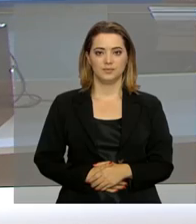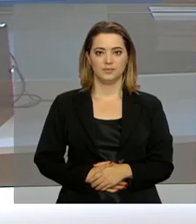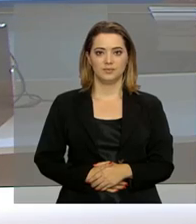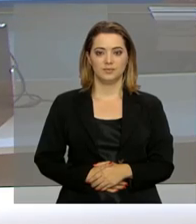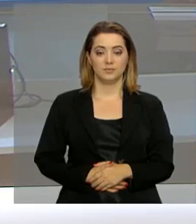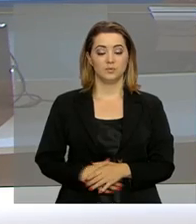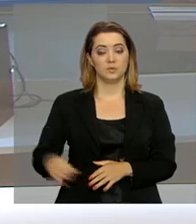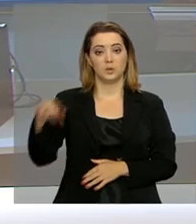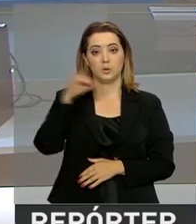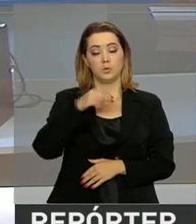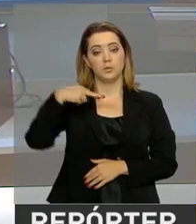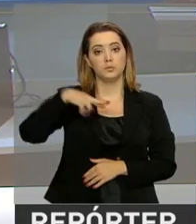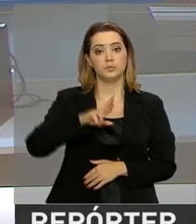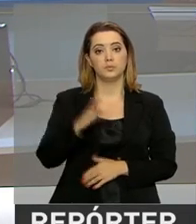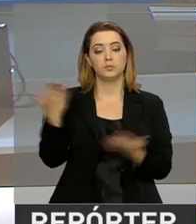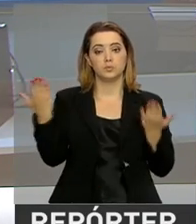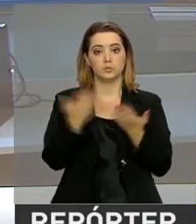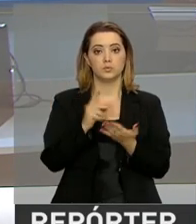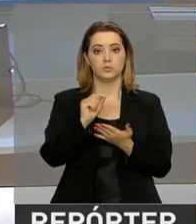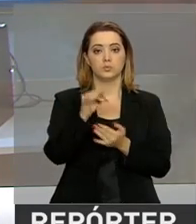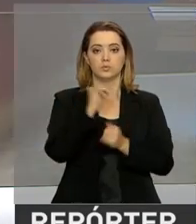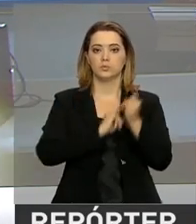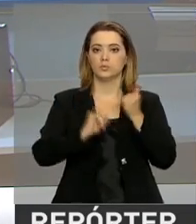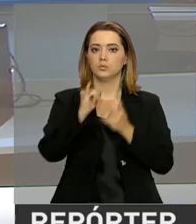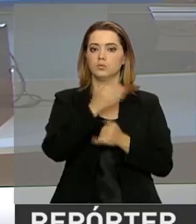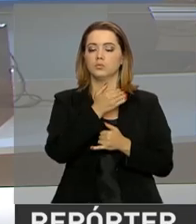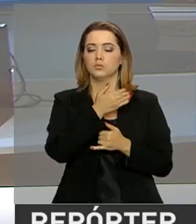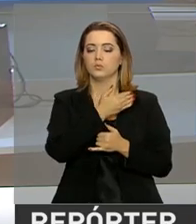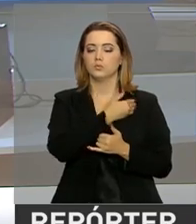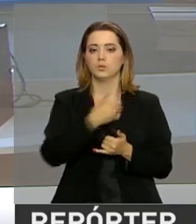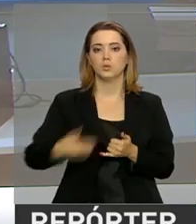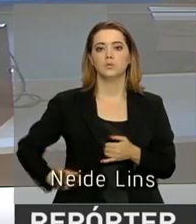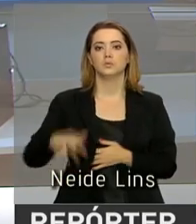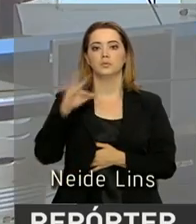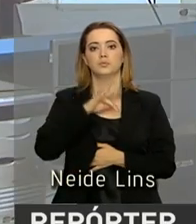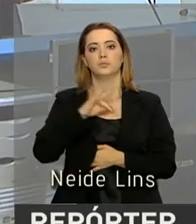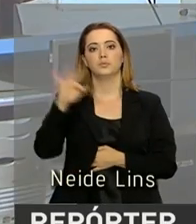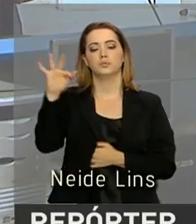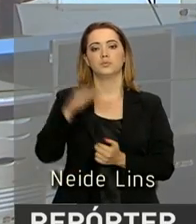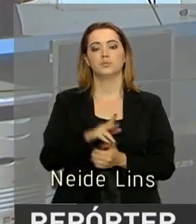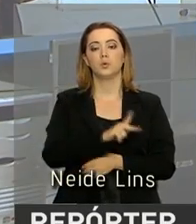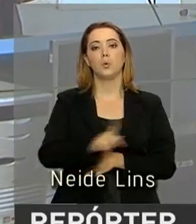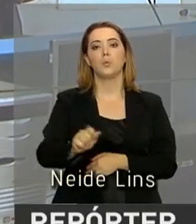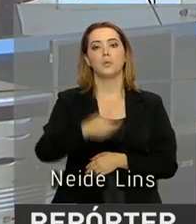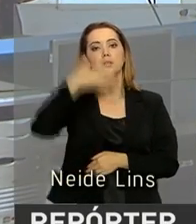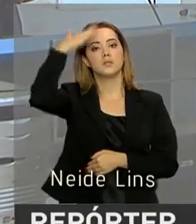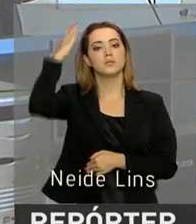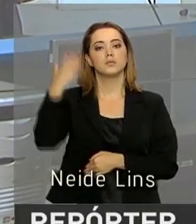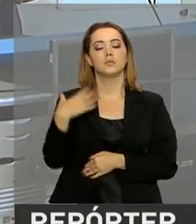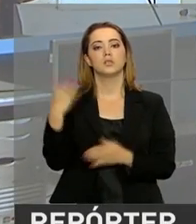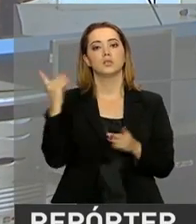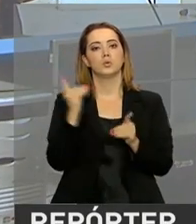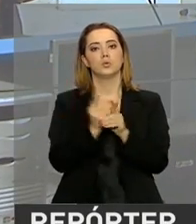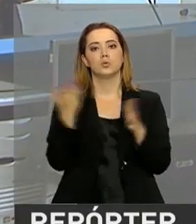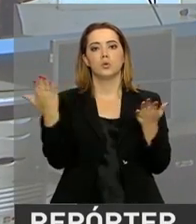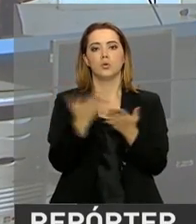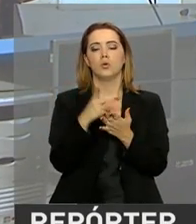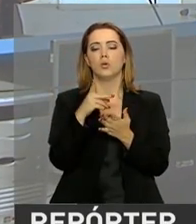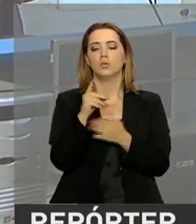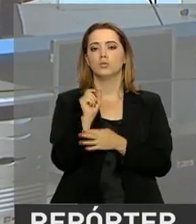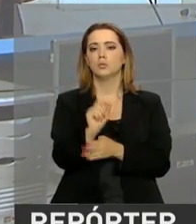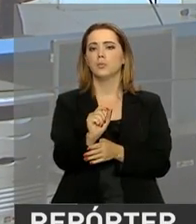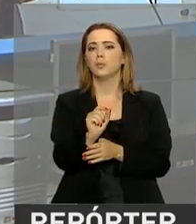olá o repórter nbr está de volta com as notícias do governo federal o presidente michel temer recebeu agora há pouco